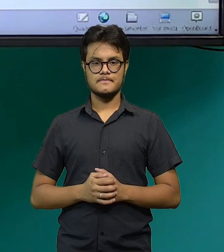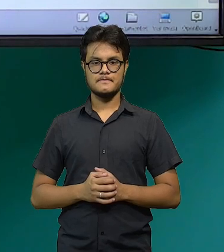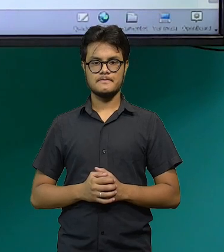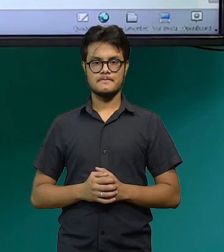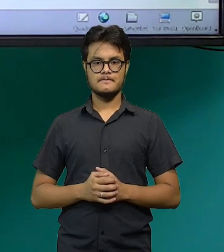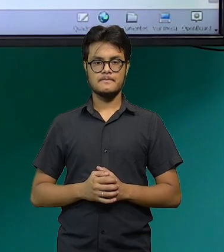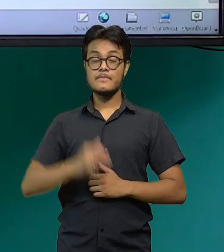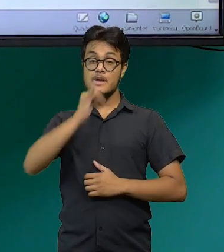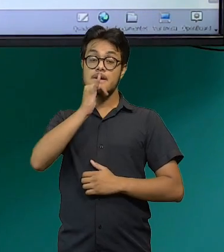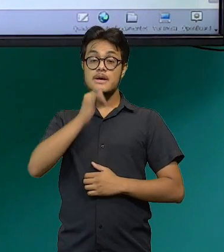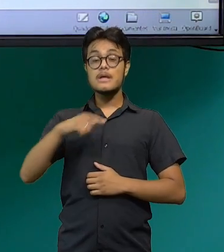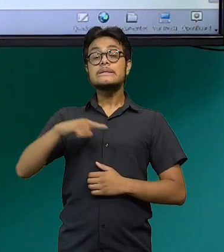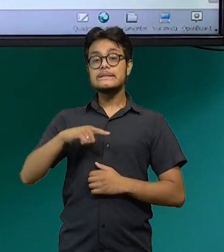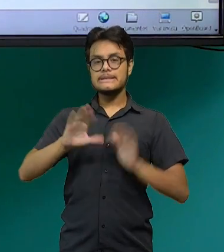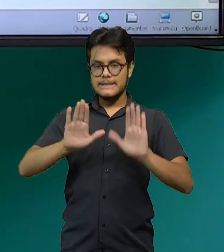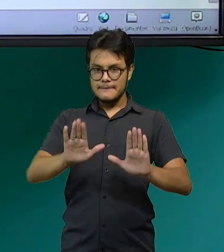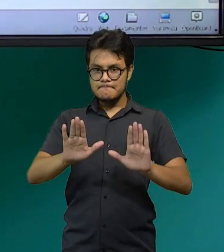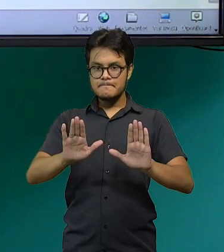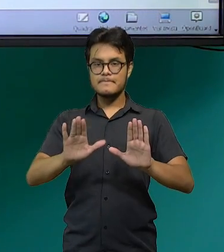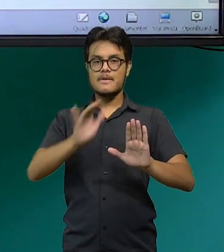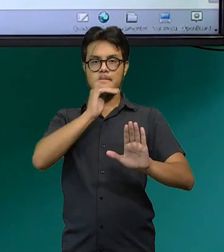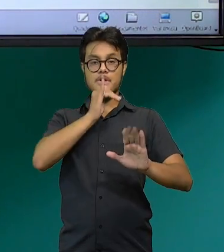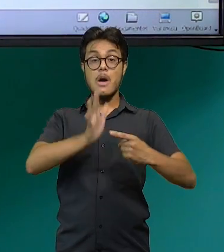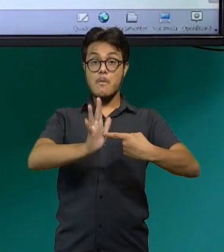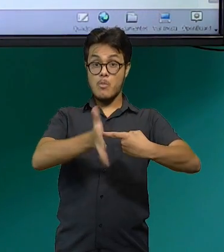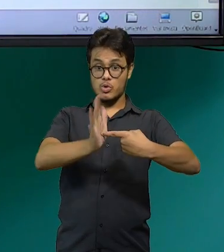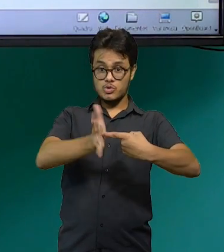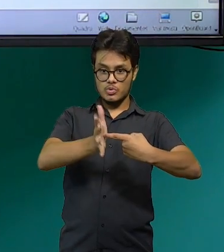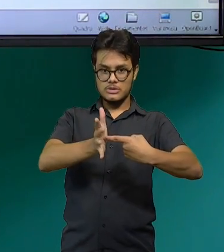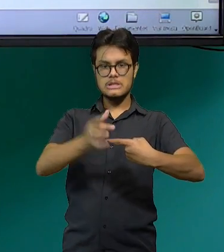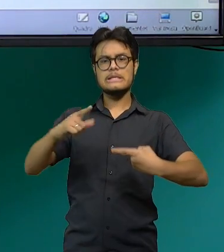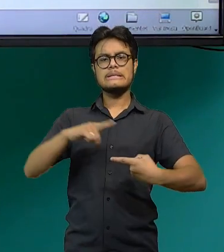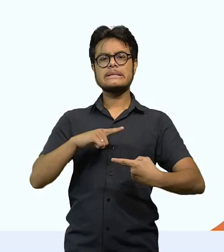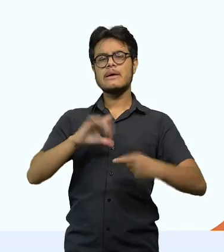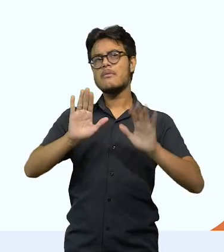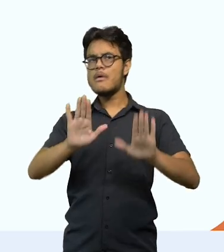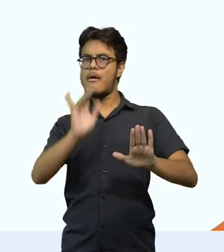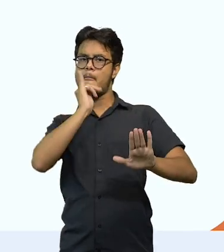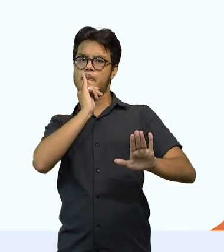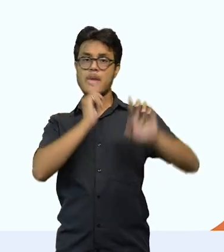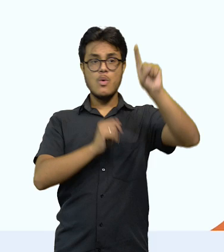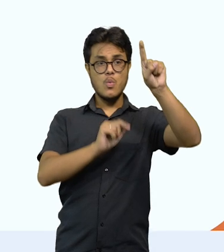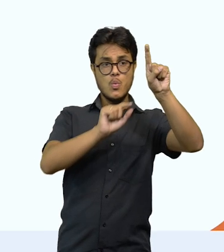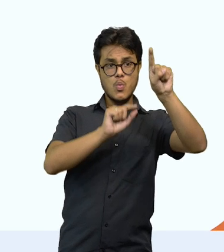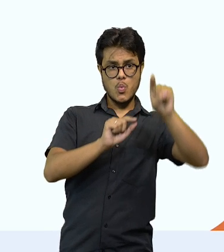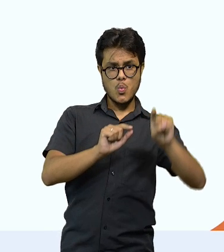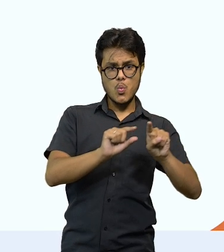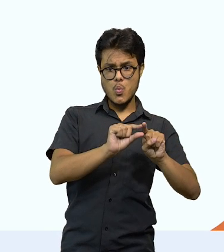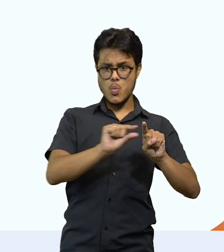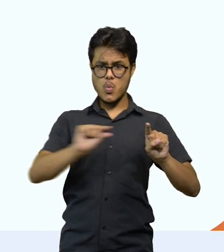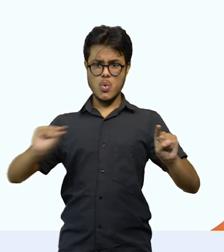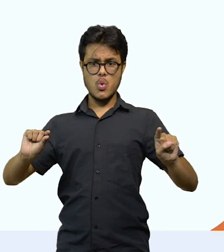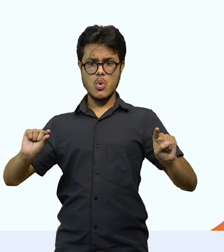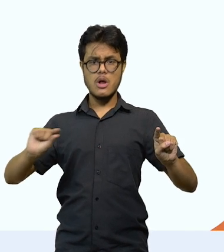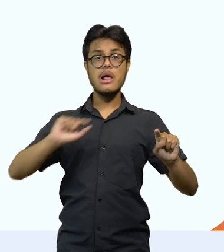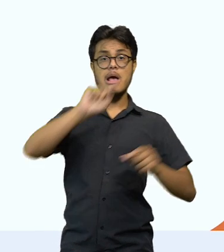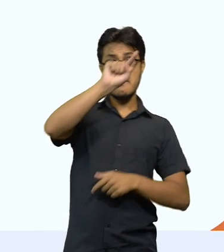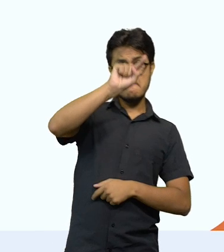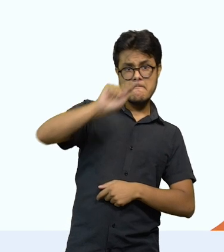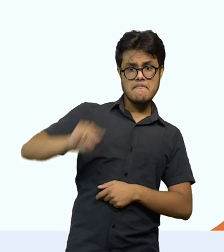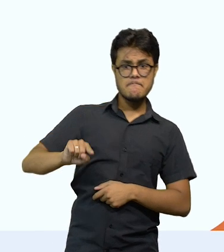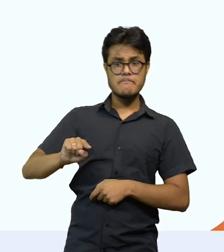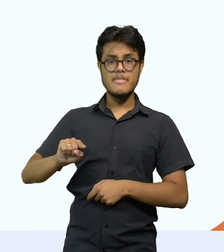Curva característica do gerador. Isso representa aí como funciona graficamente o